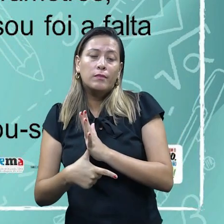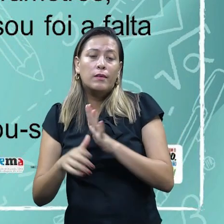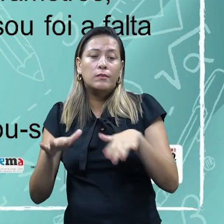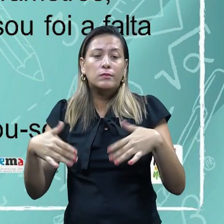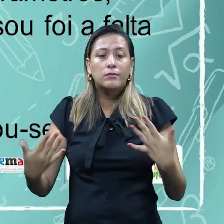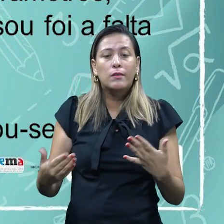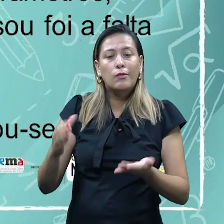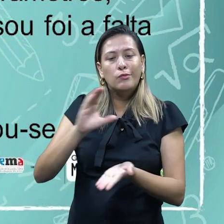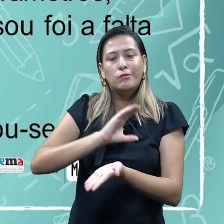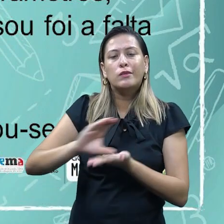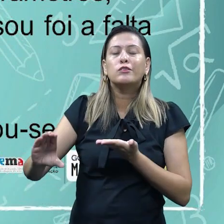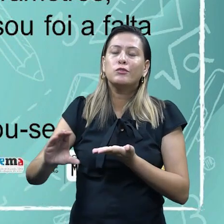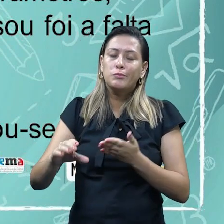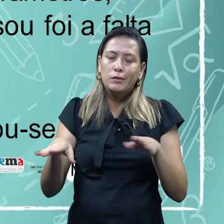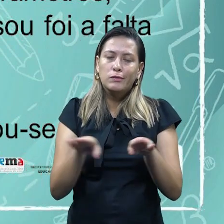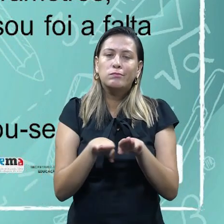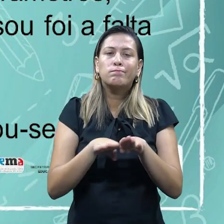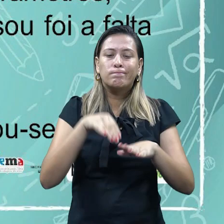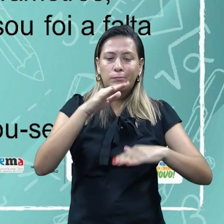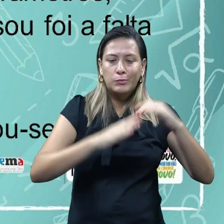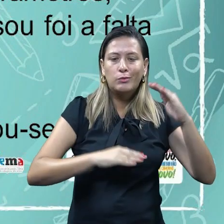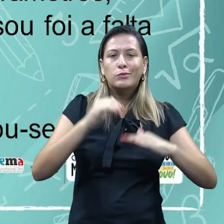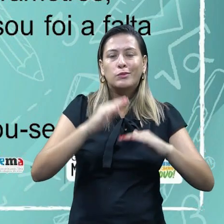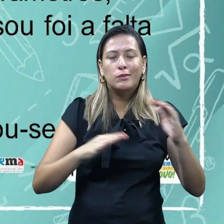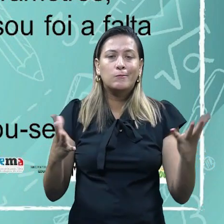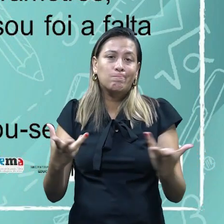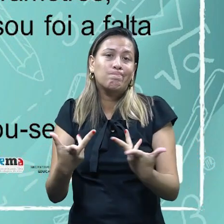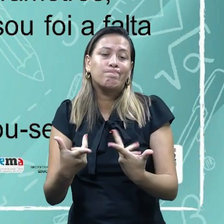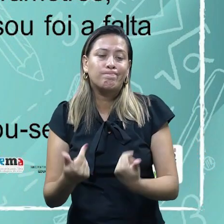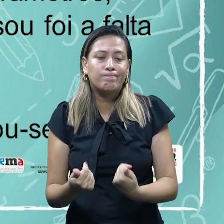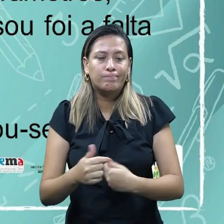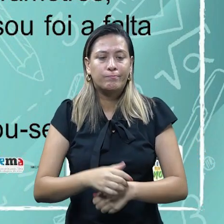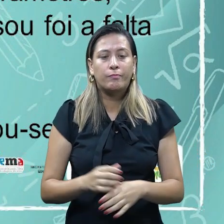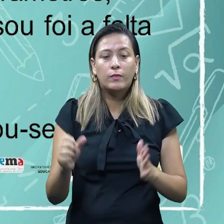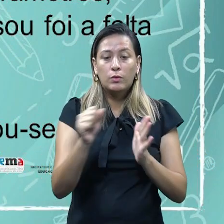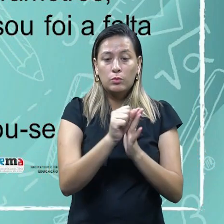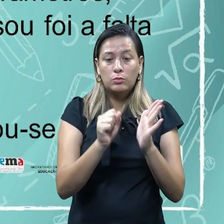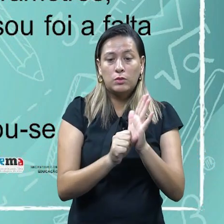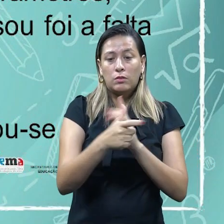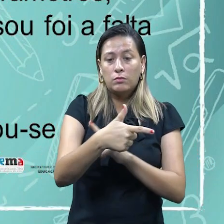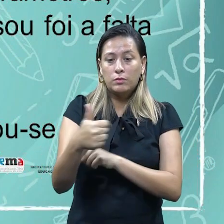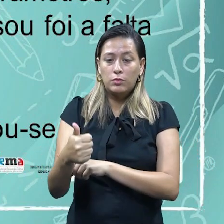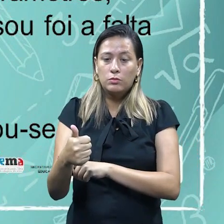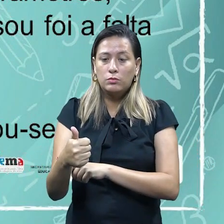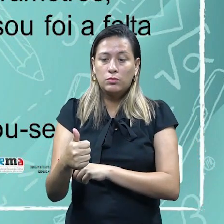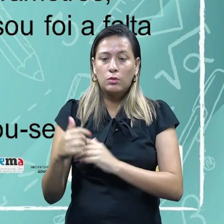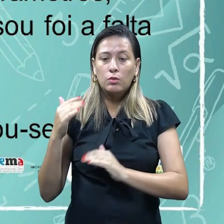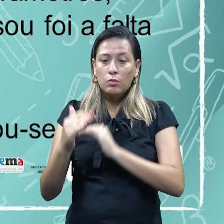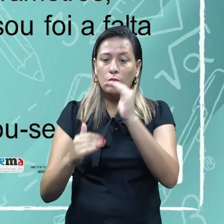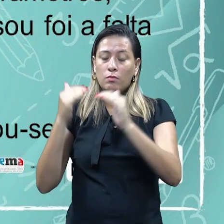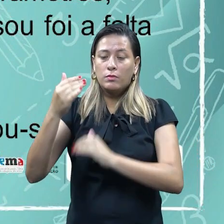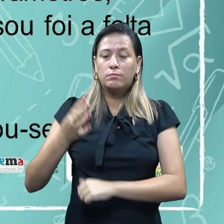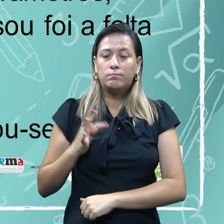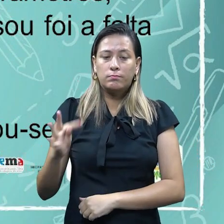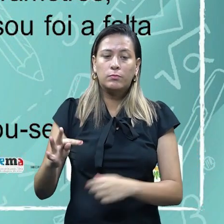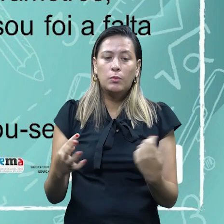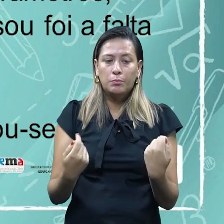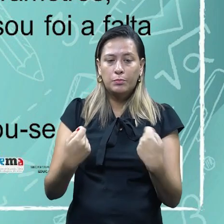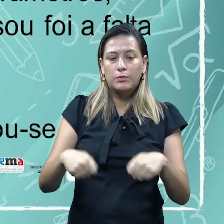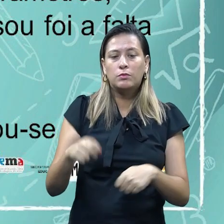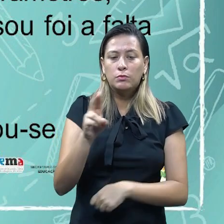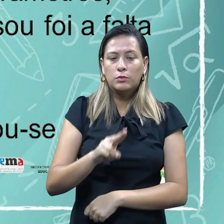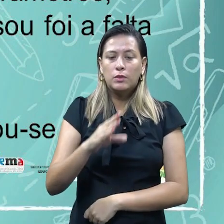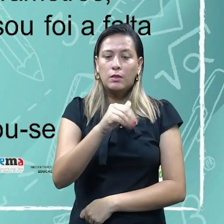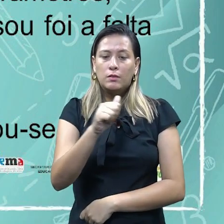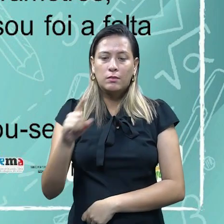a falta de investimento e de profissionais qualificados. No século XXI, com o avanço dessa tecnologia, tornou-se